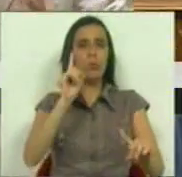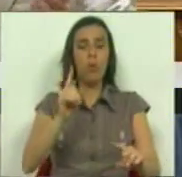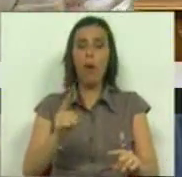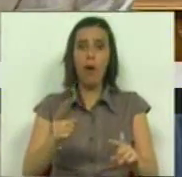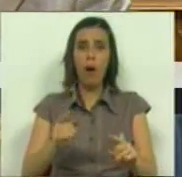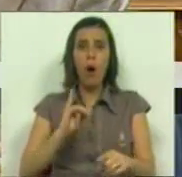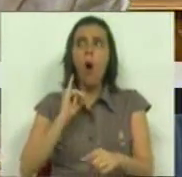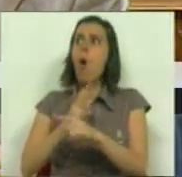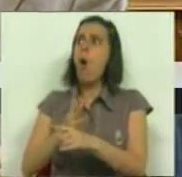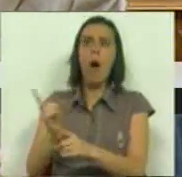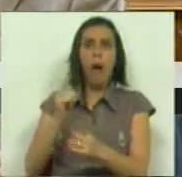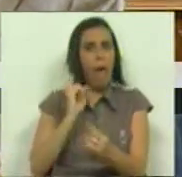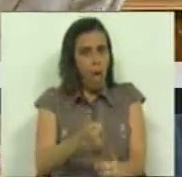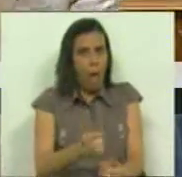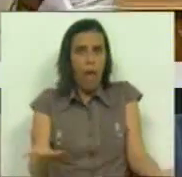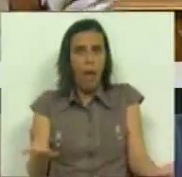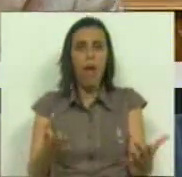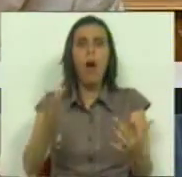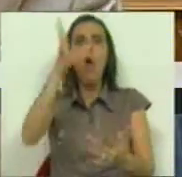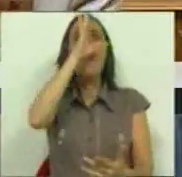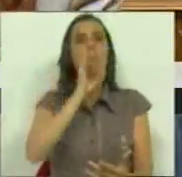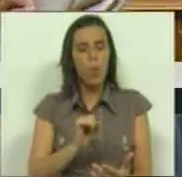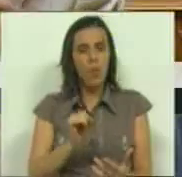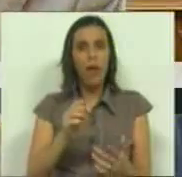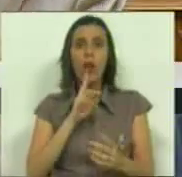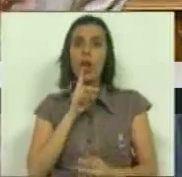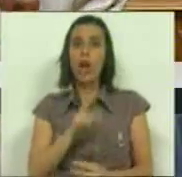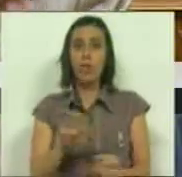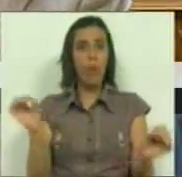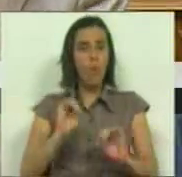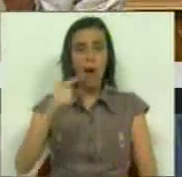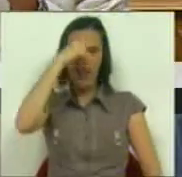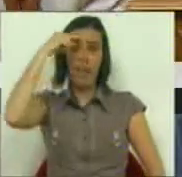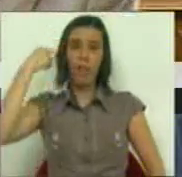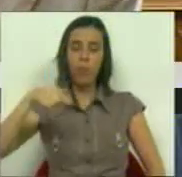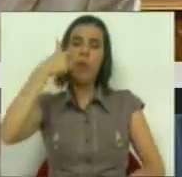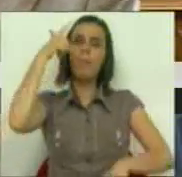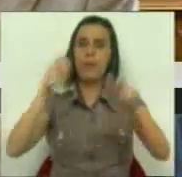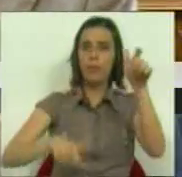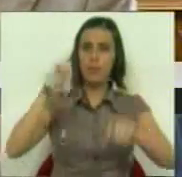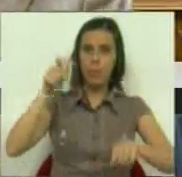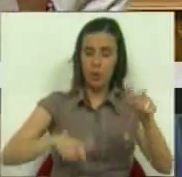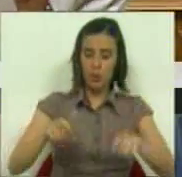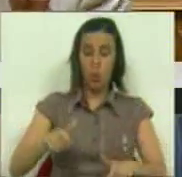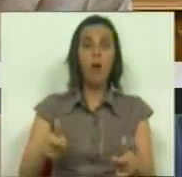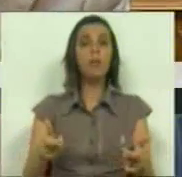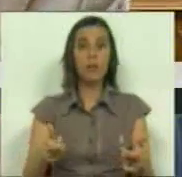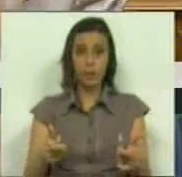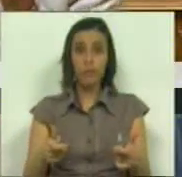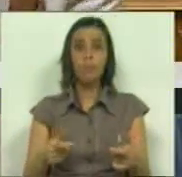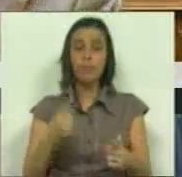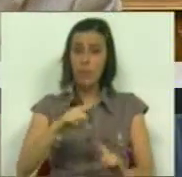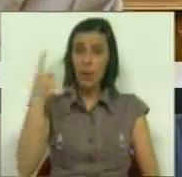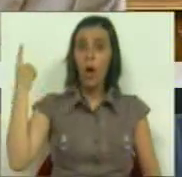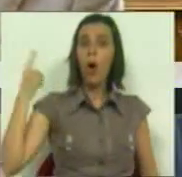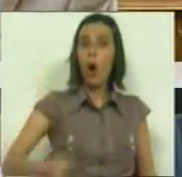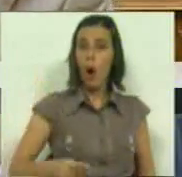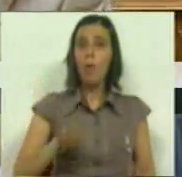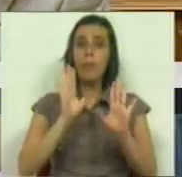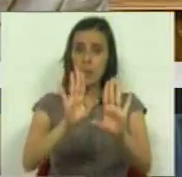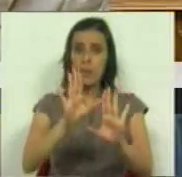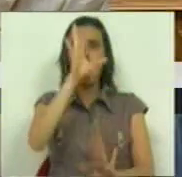Pois não é outra coisa, Sr. Primeiro-Ministro. Um governo que não responde às dificuldades das pessoas, quando tem essa